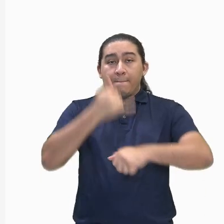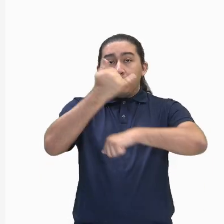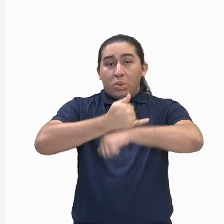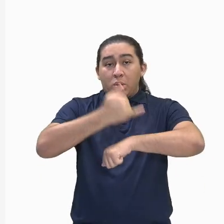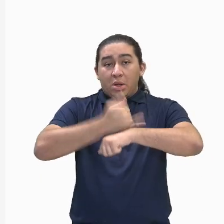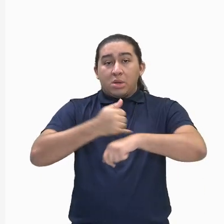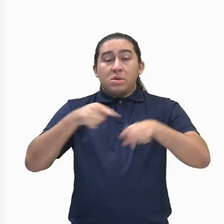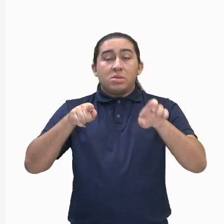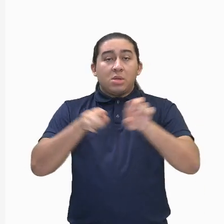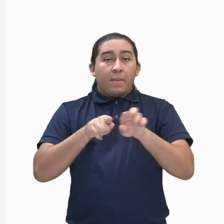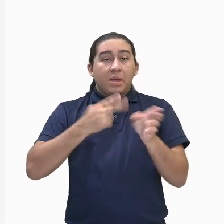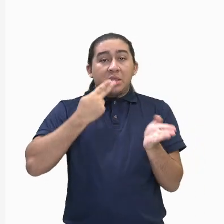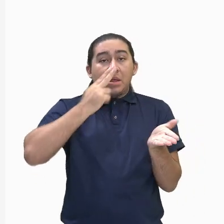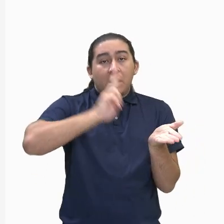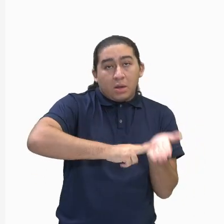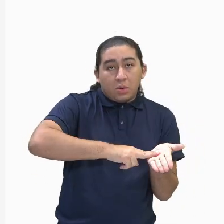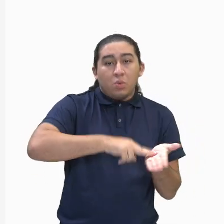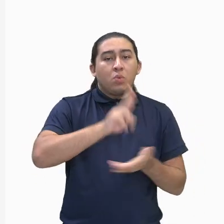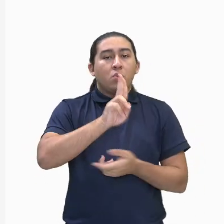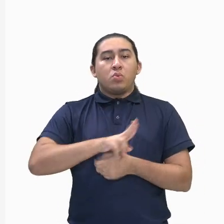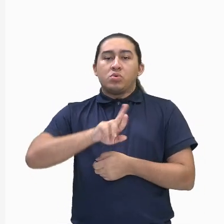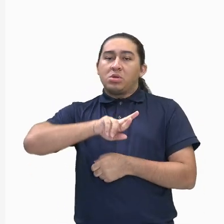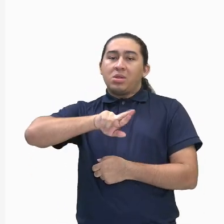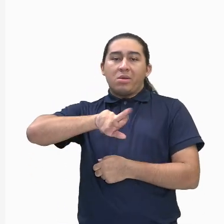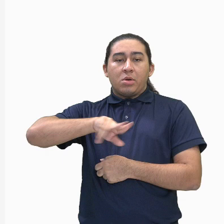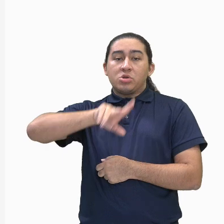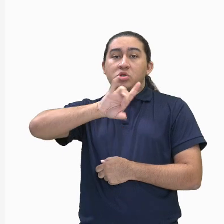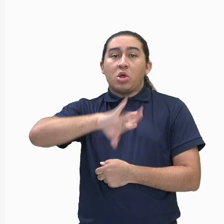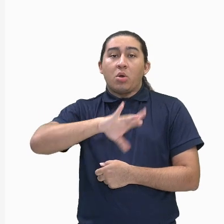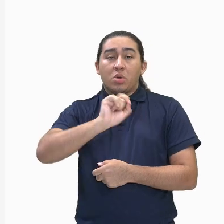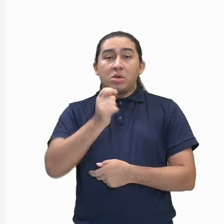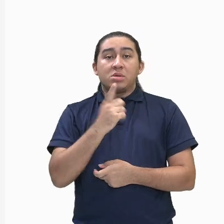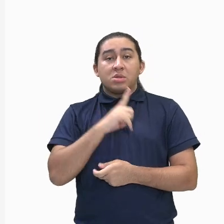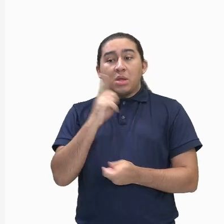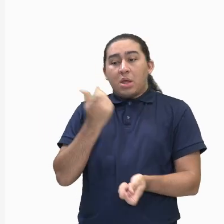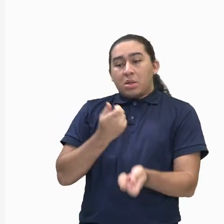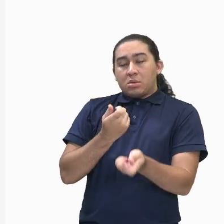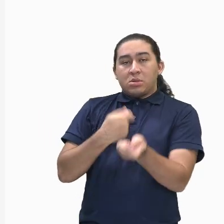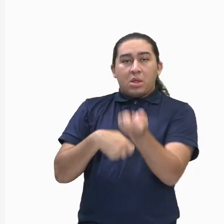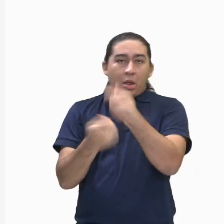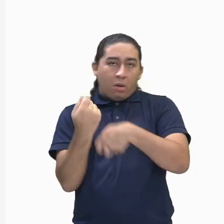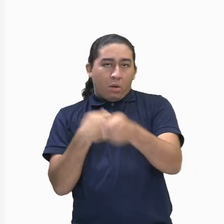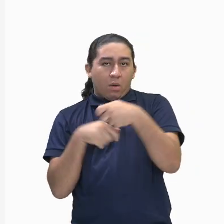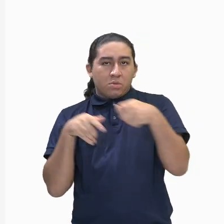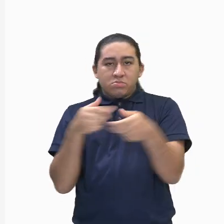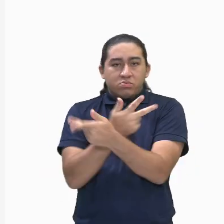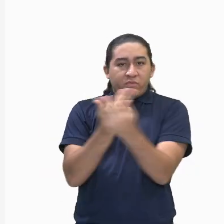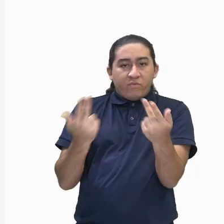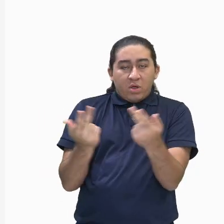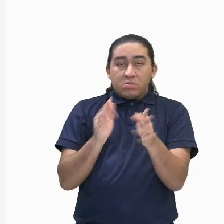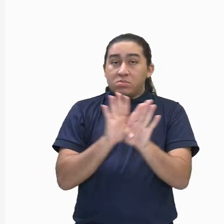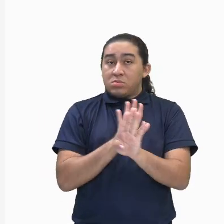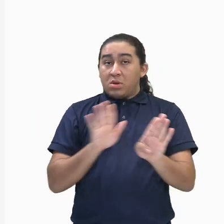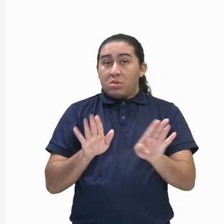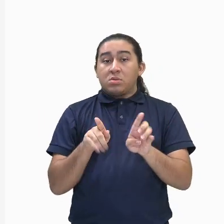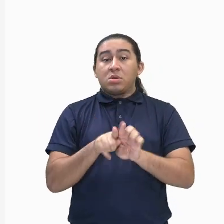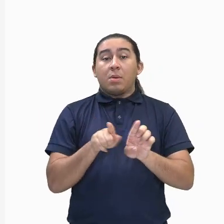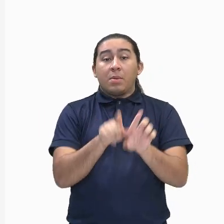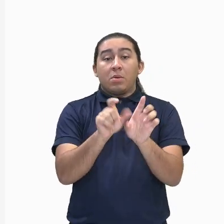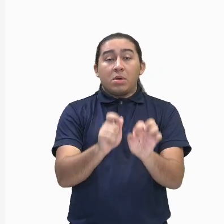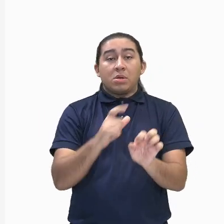selos eram usados não apenas para transações comerciais, mas também para